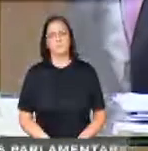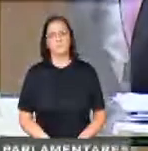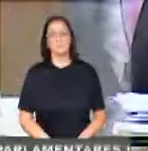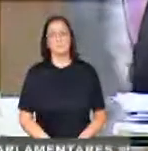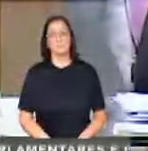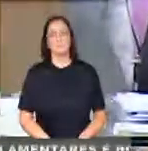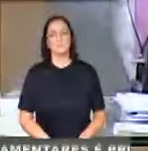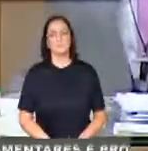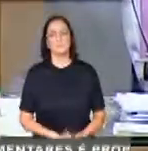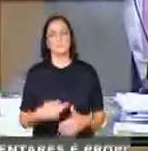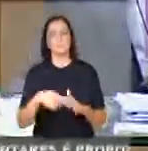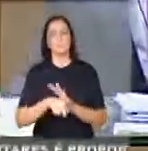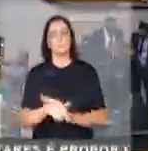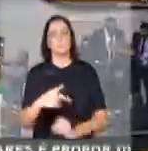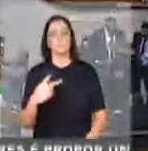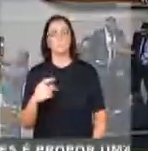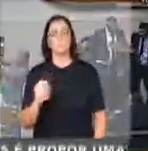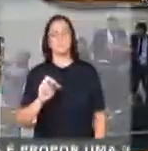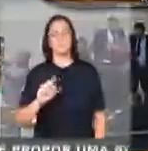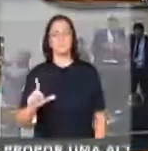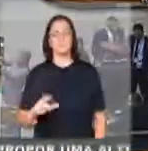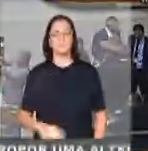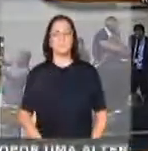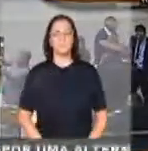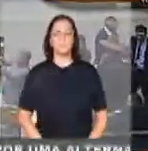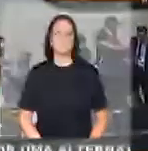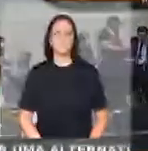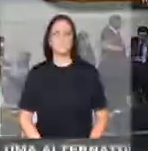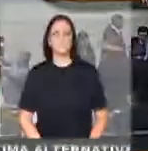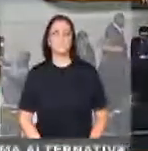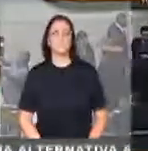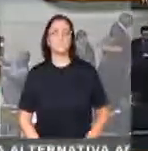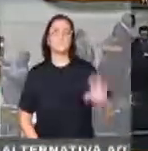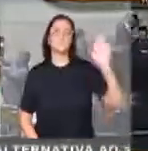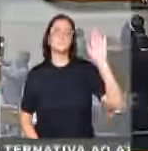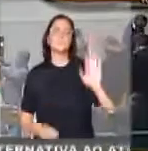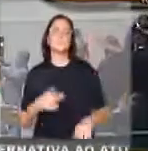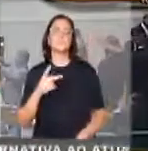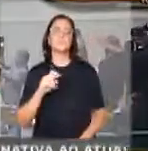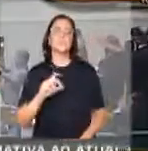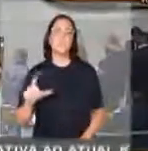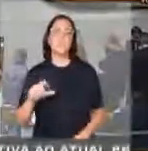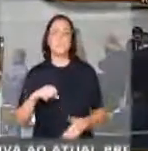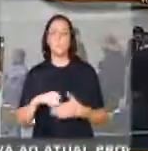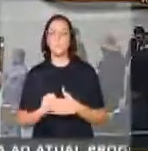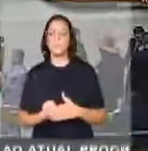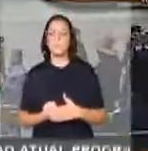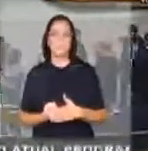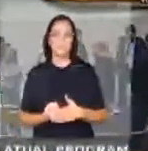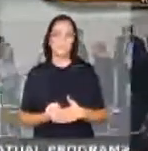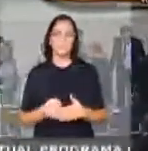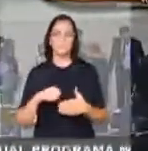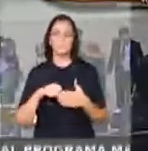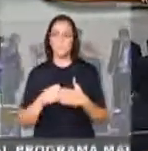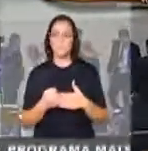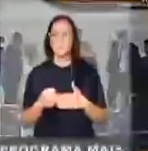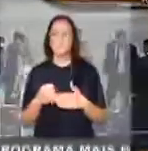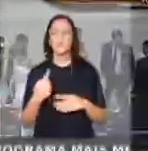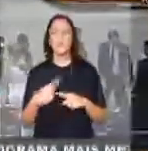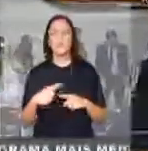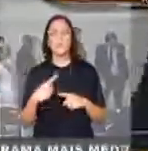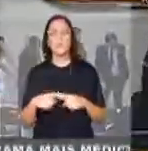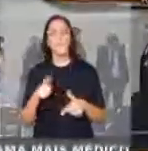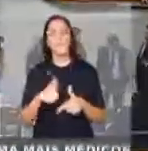PSOL. PSOL está em obstrução, não por conta do acordo, que é um acordo salutar, mas pela